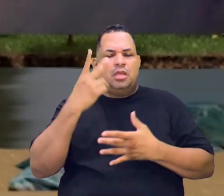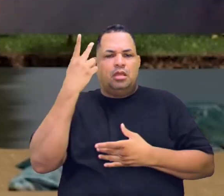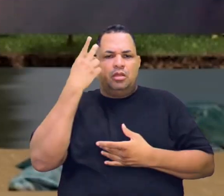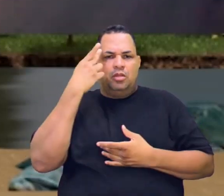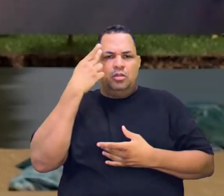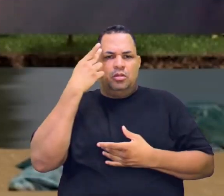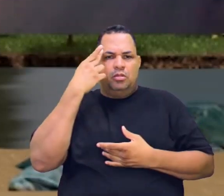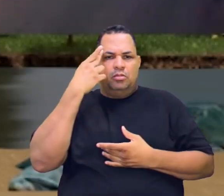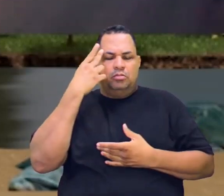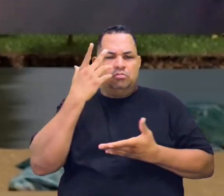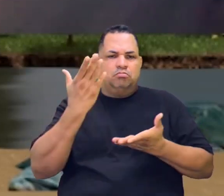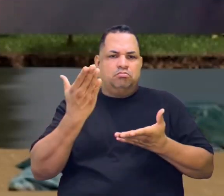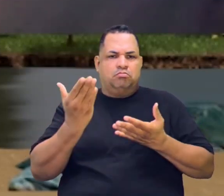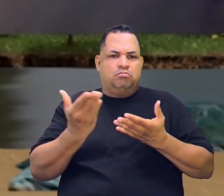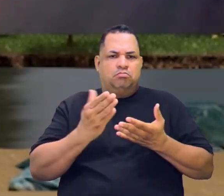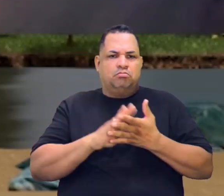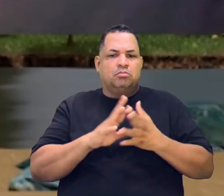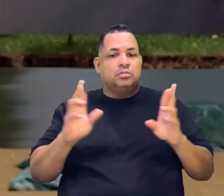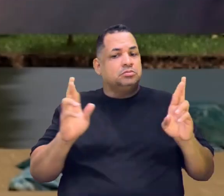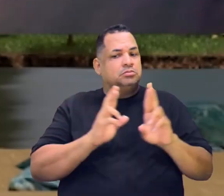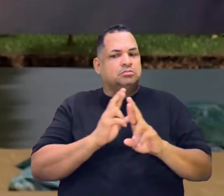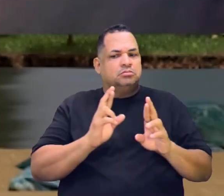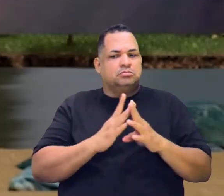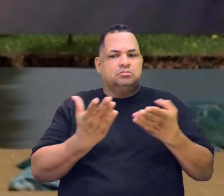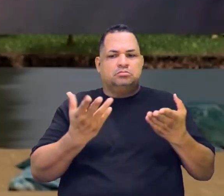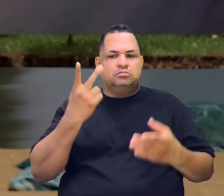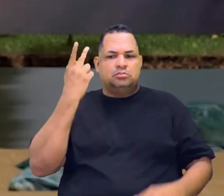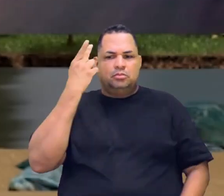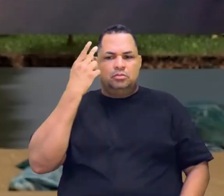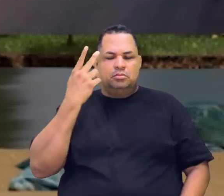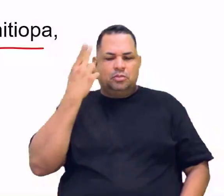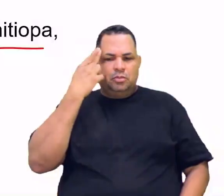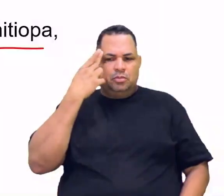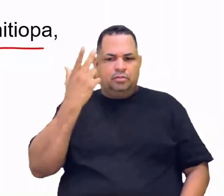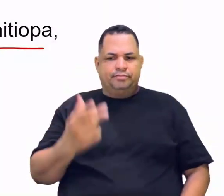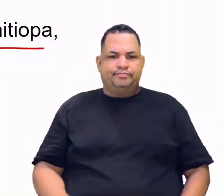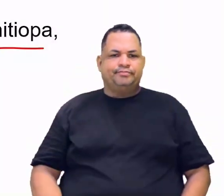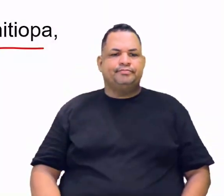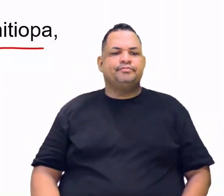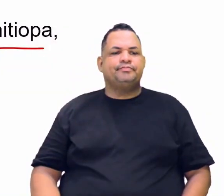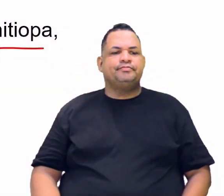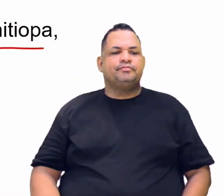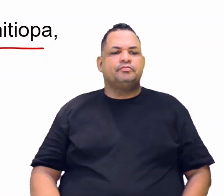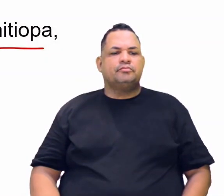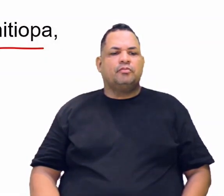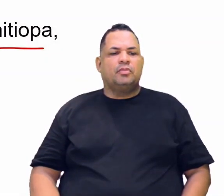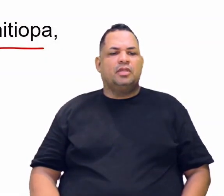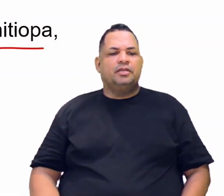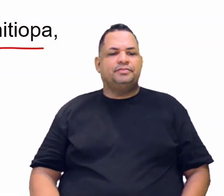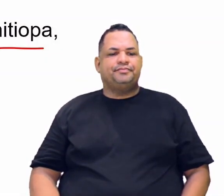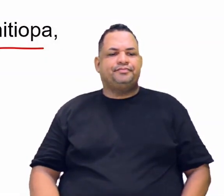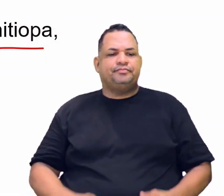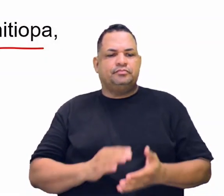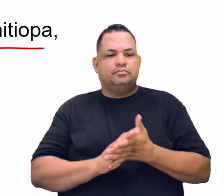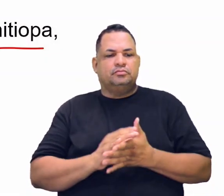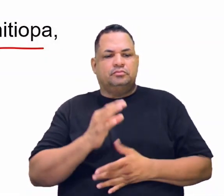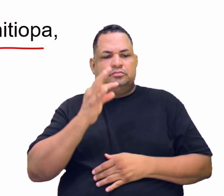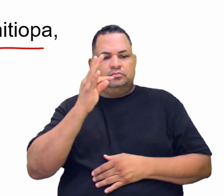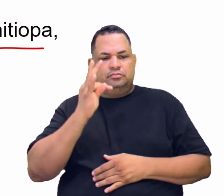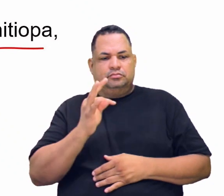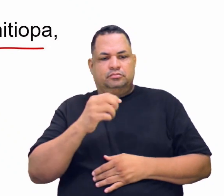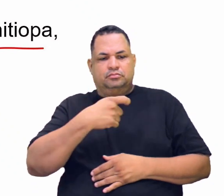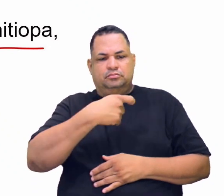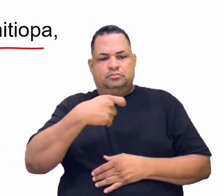comum esse tipo de relação. Fechou? Continua no quadro. Vamos para a próxima. Os